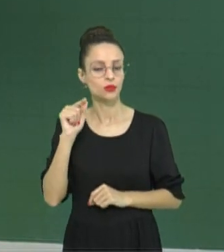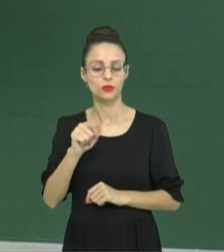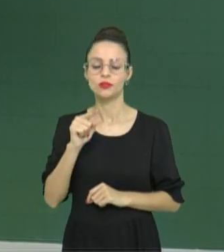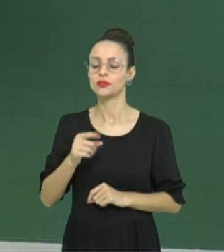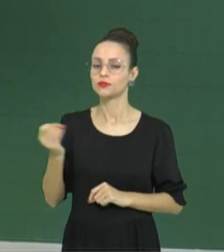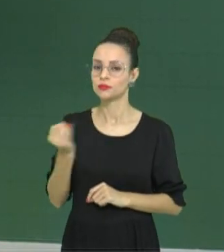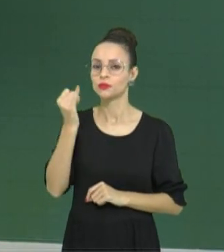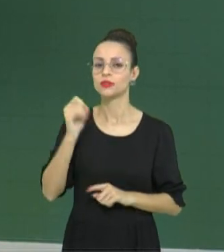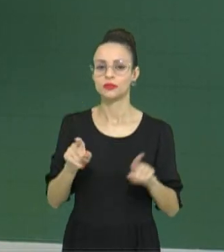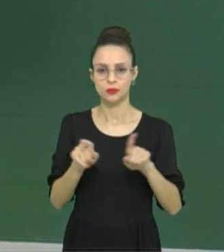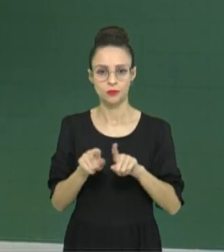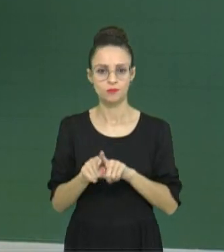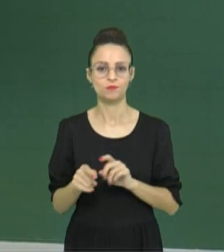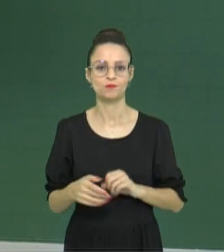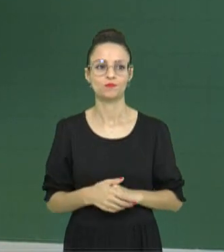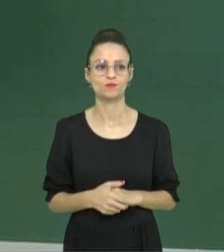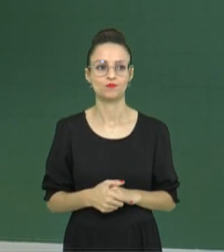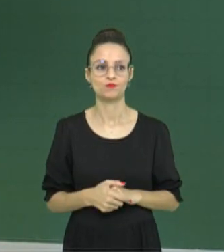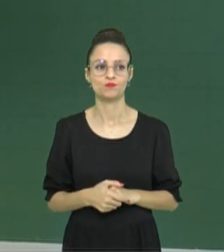que comprometem bastante.